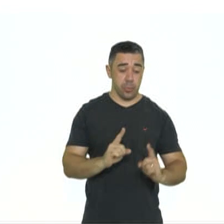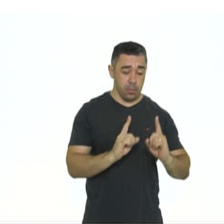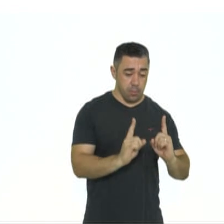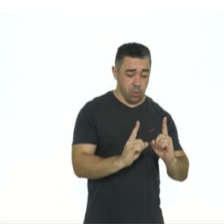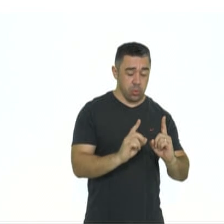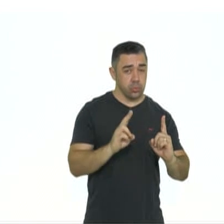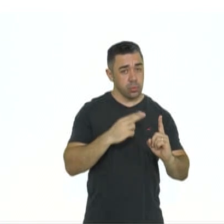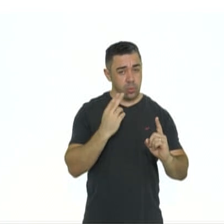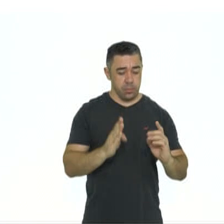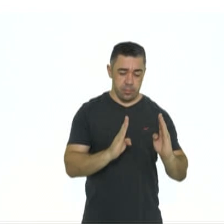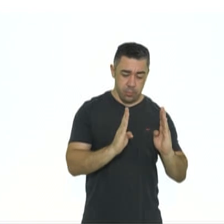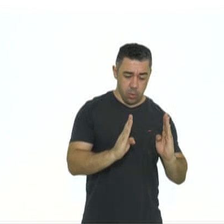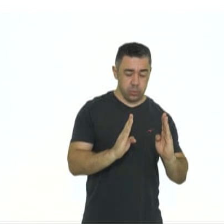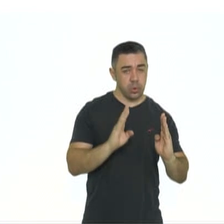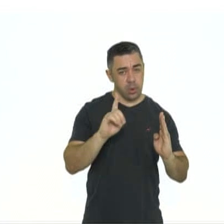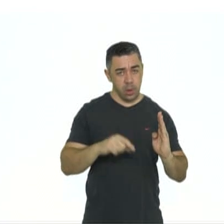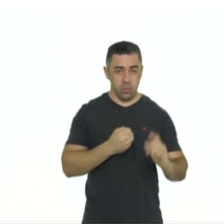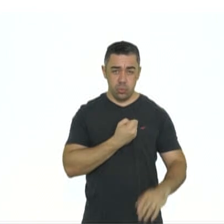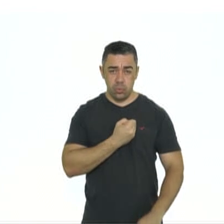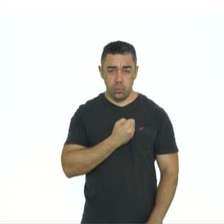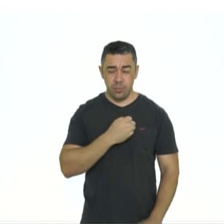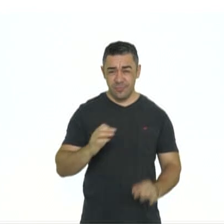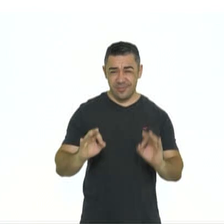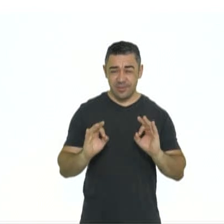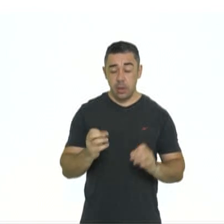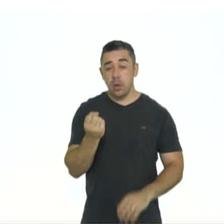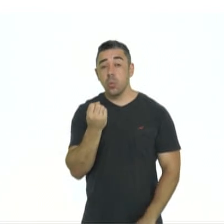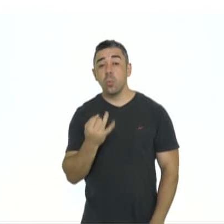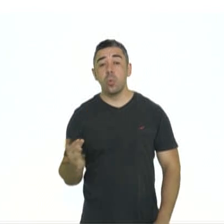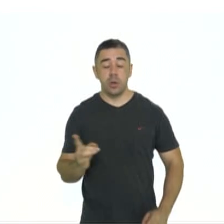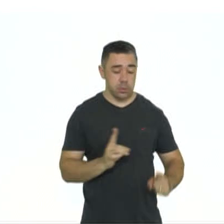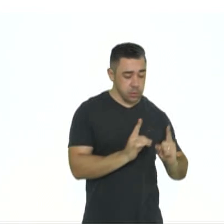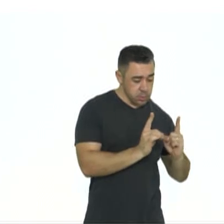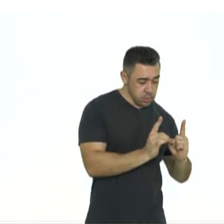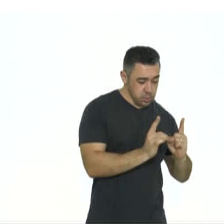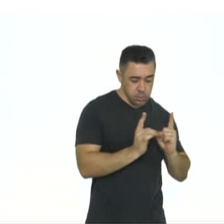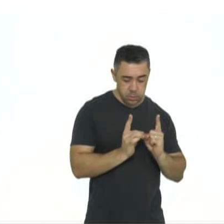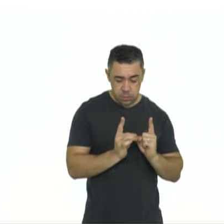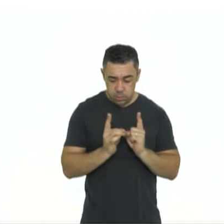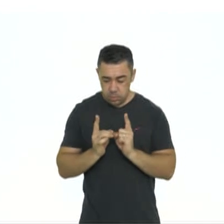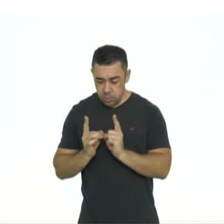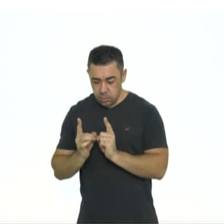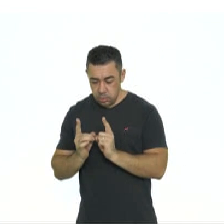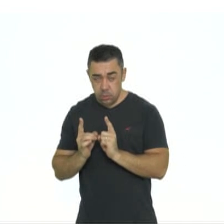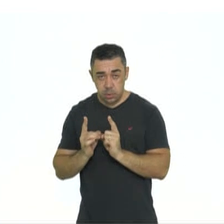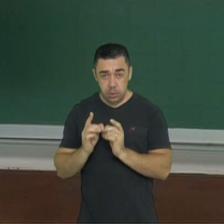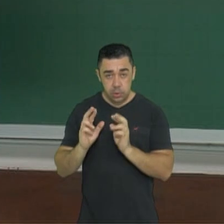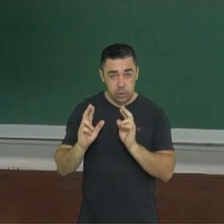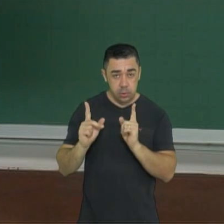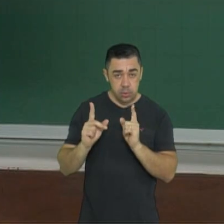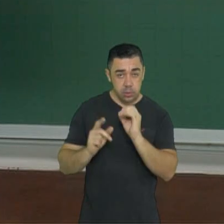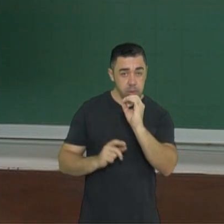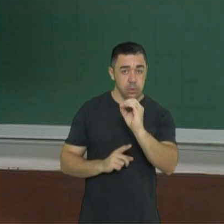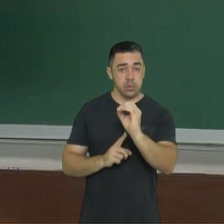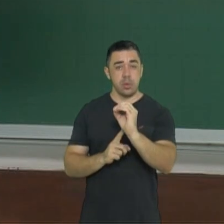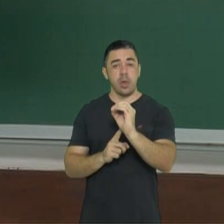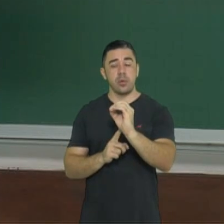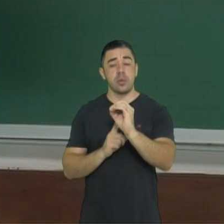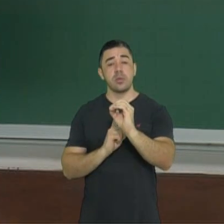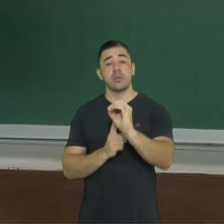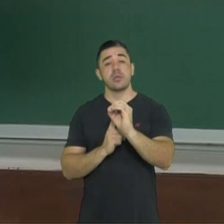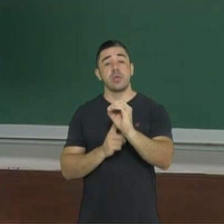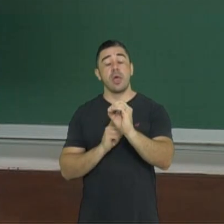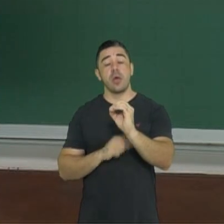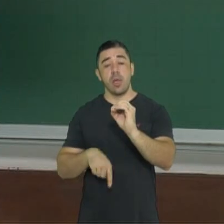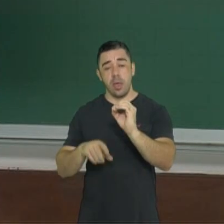módulo do número corresponde a quantas unidades inúmeros está distância de zero o zero é a nós